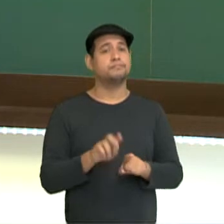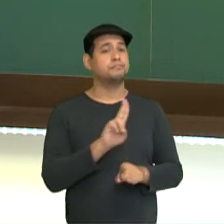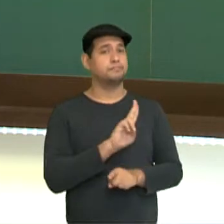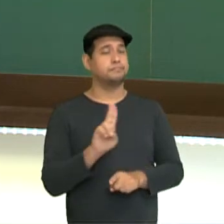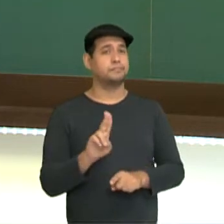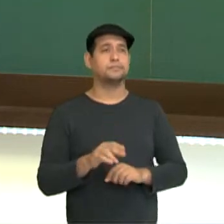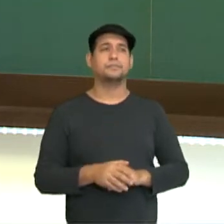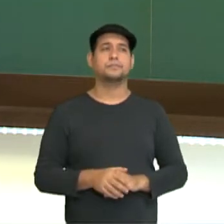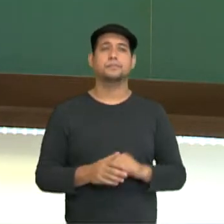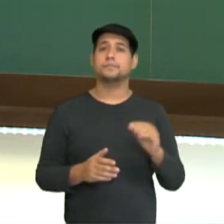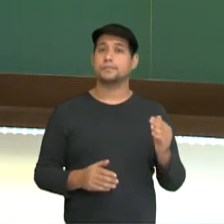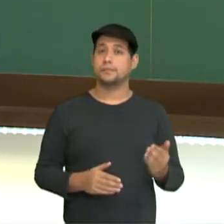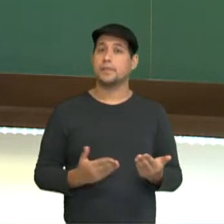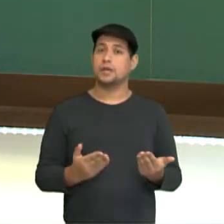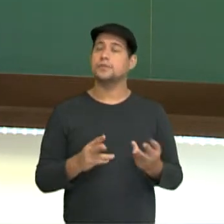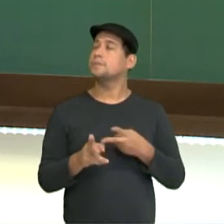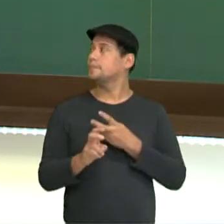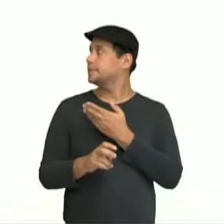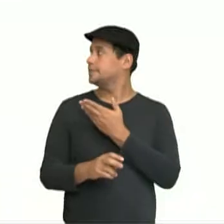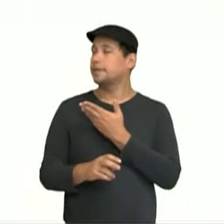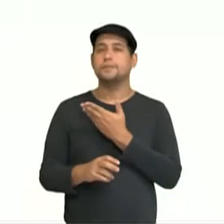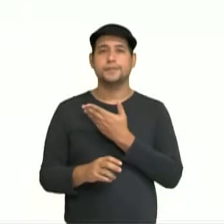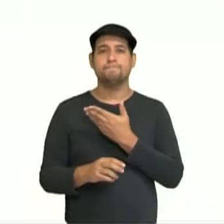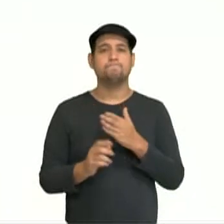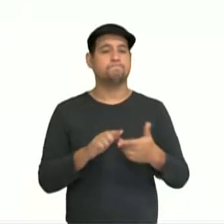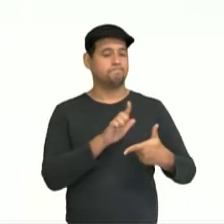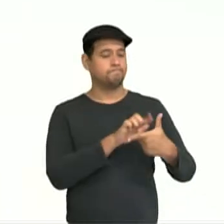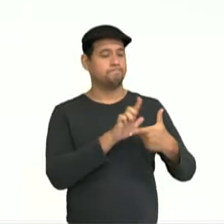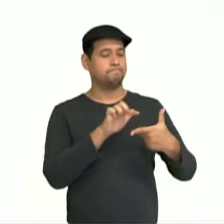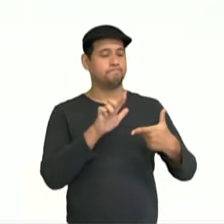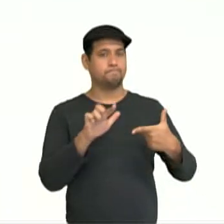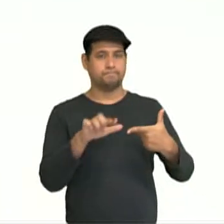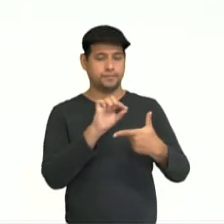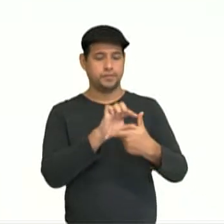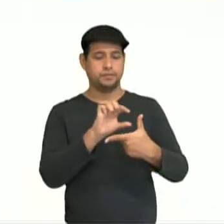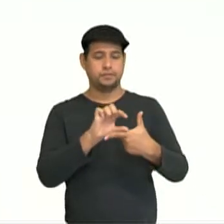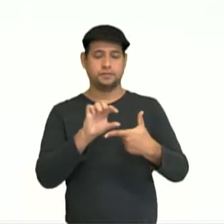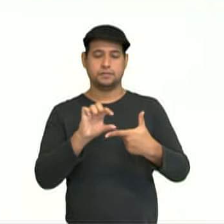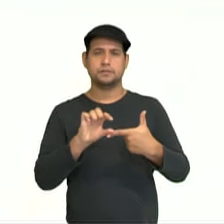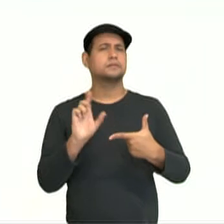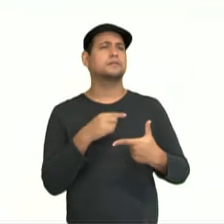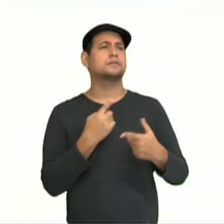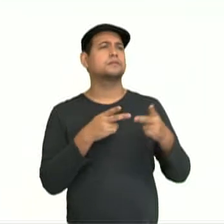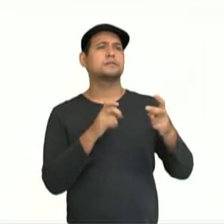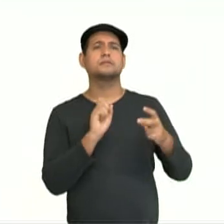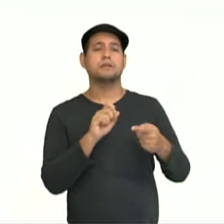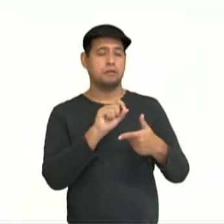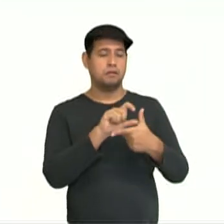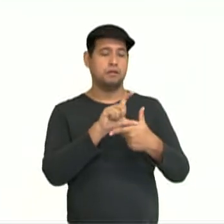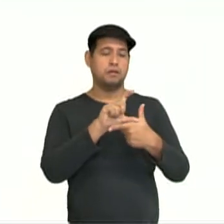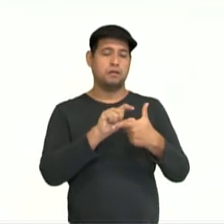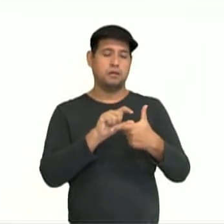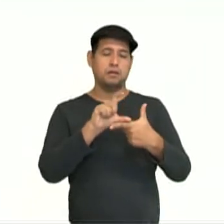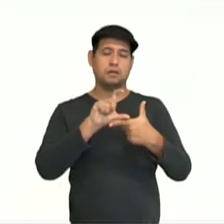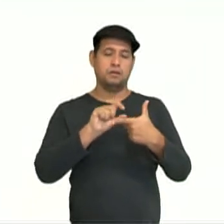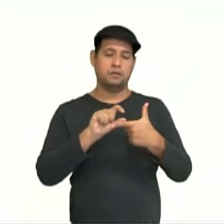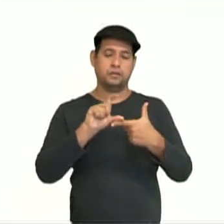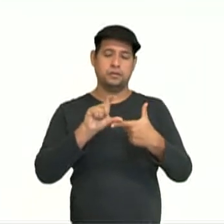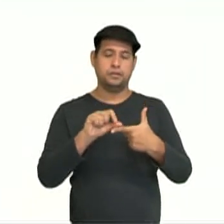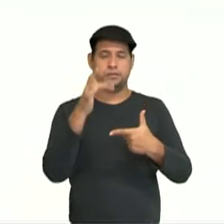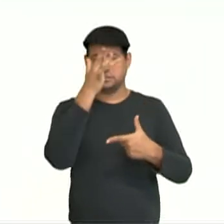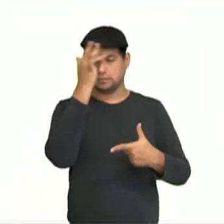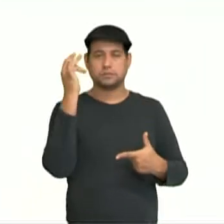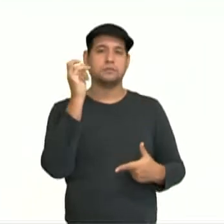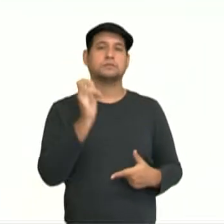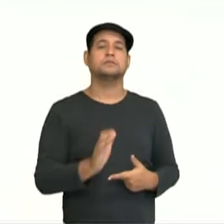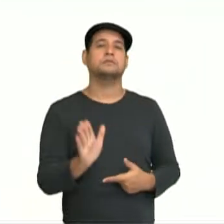nomenclatura. Aqui observamos um gráfico, nesse gráfico nós percebemos que uma quantidade efetiva de